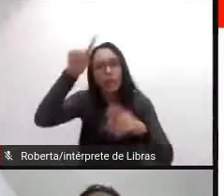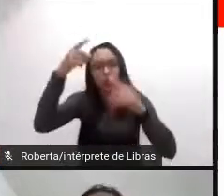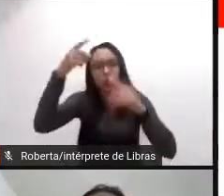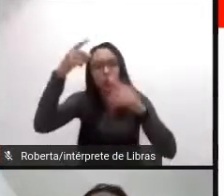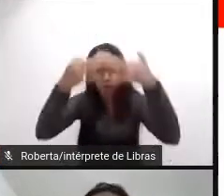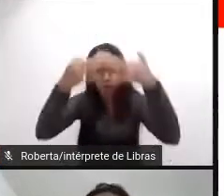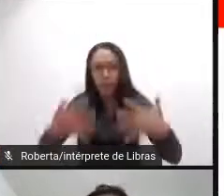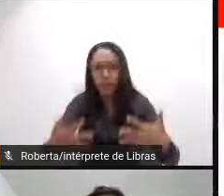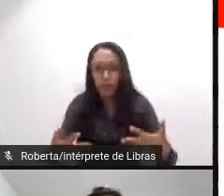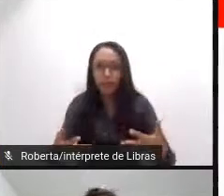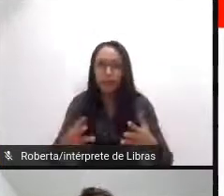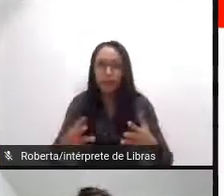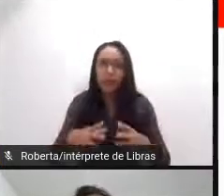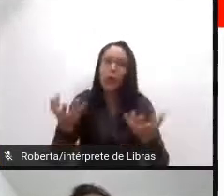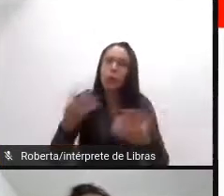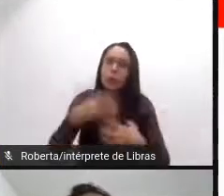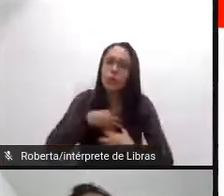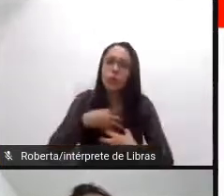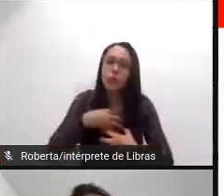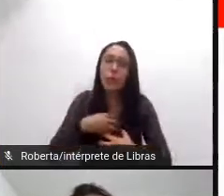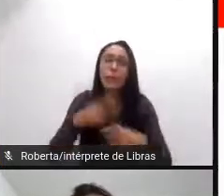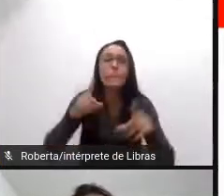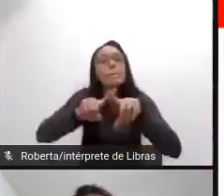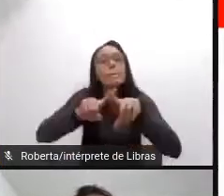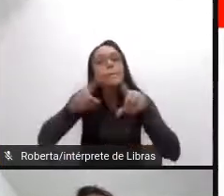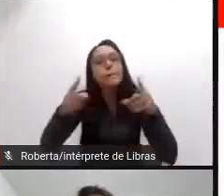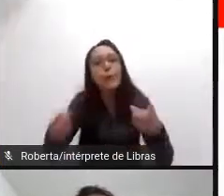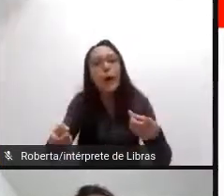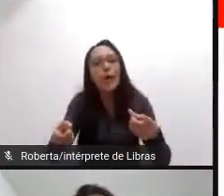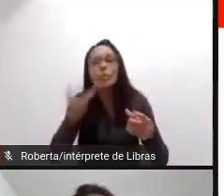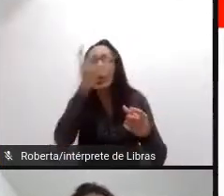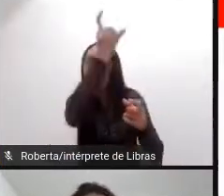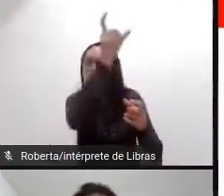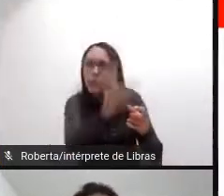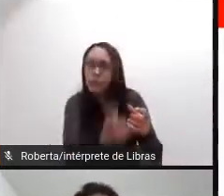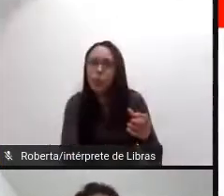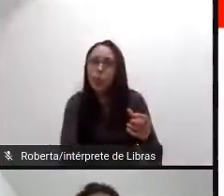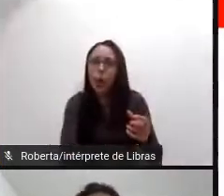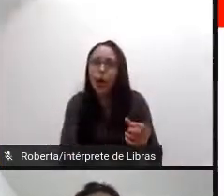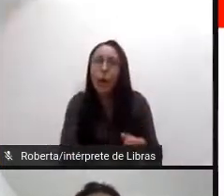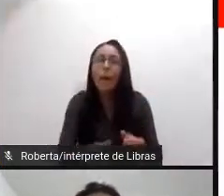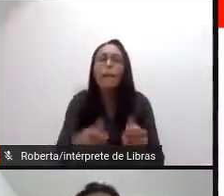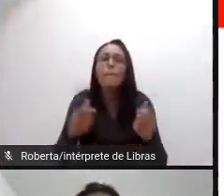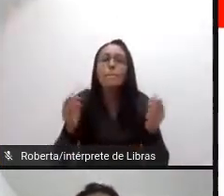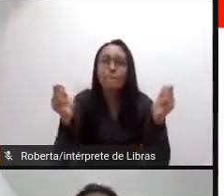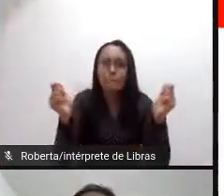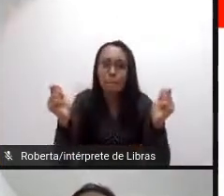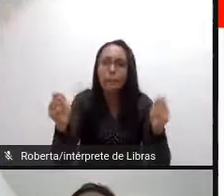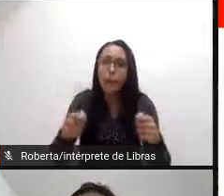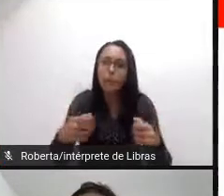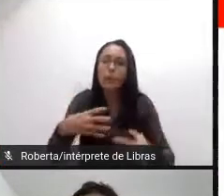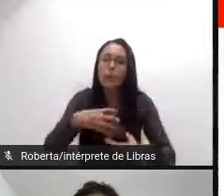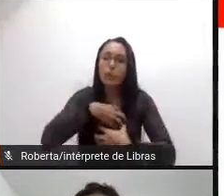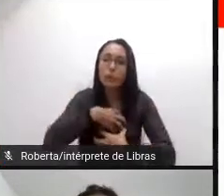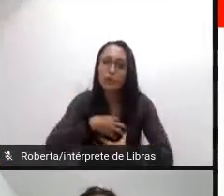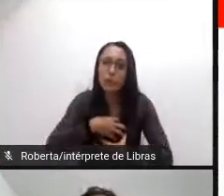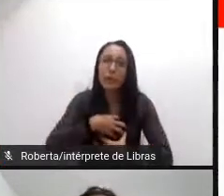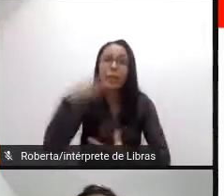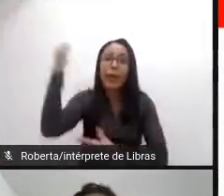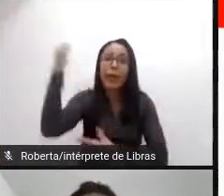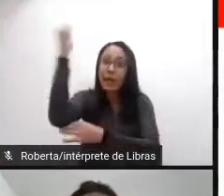sintomas, porém, a pessoa, o indivíduo, ele pode sim ter esses sinais e sintomas